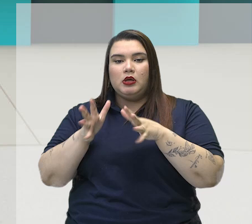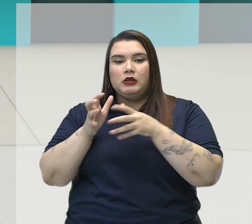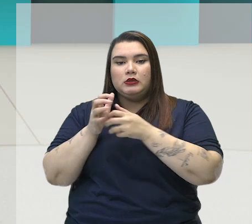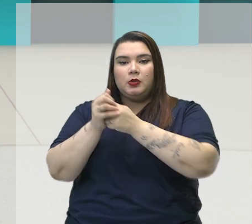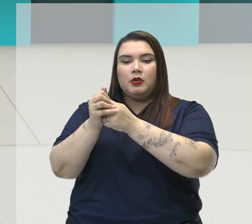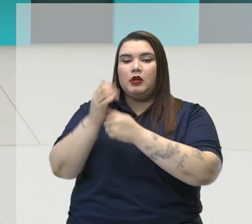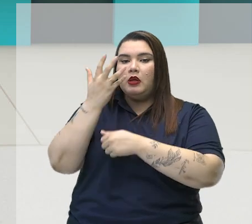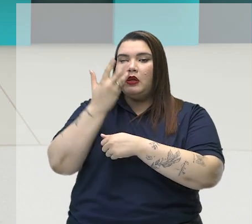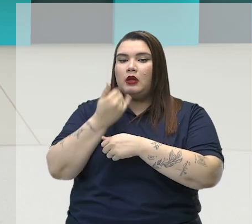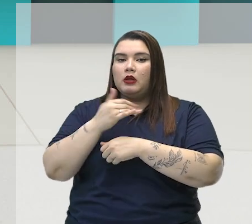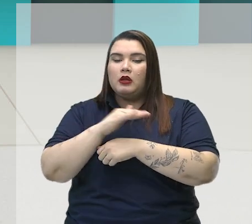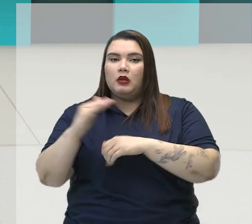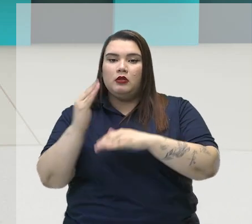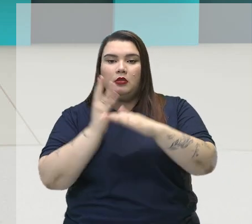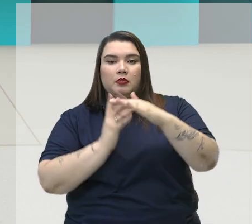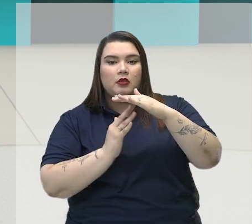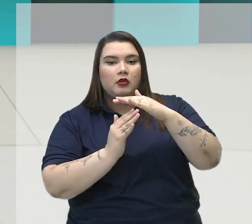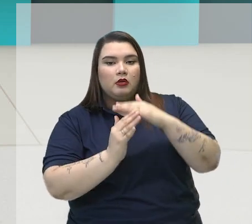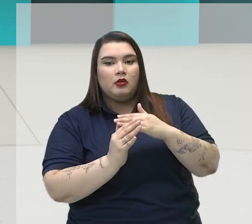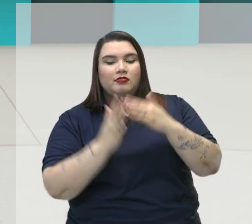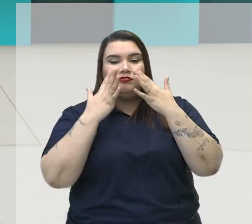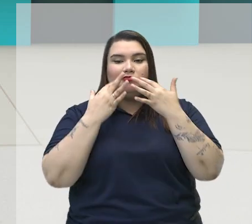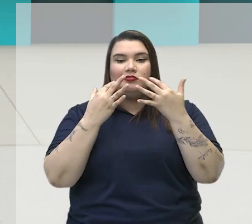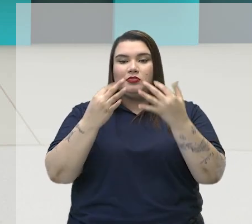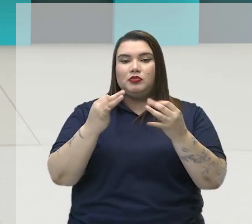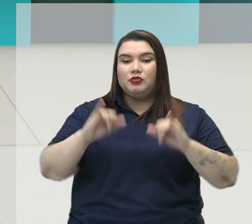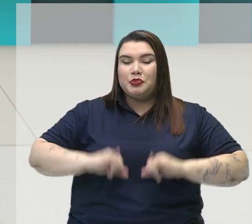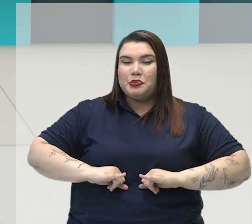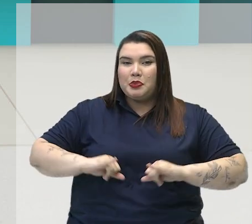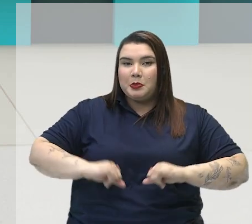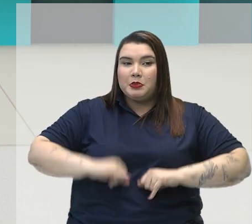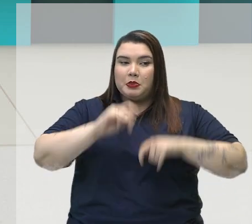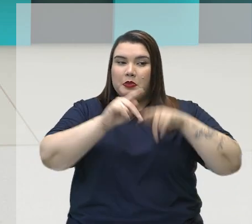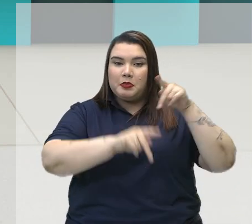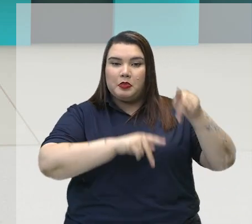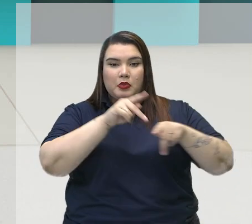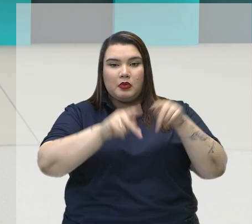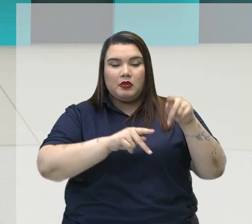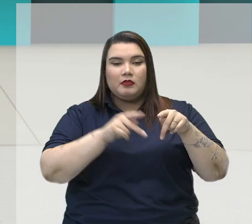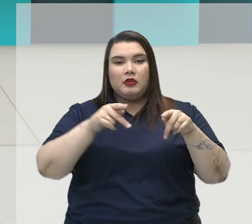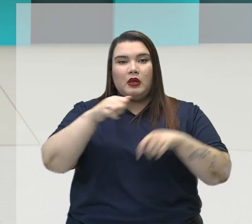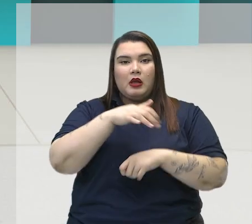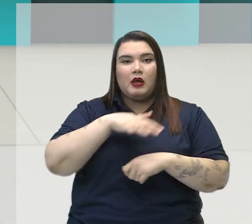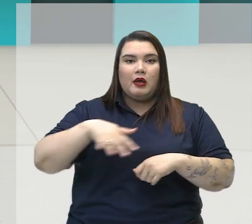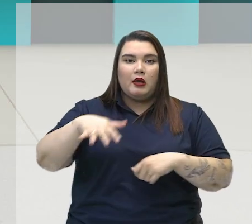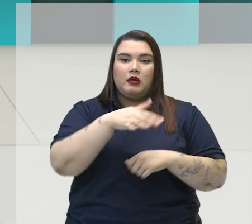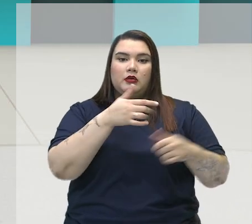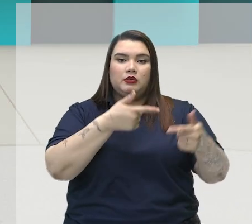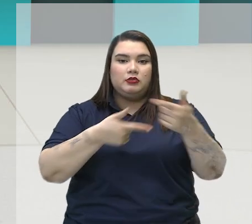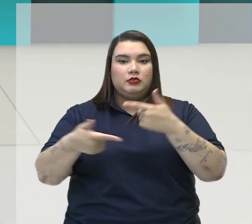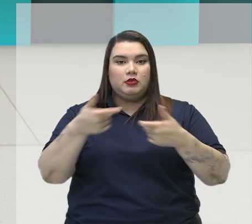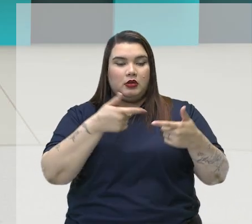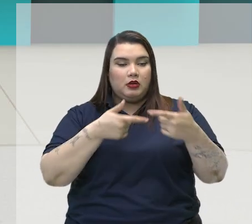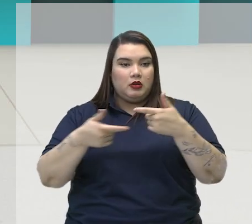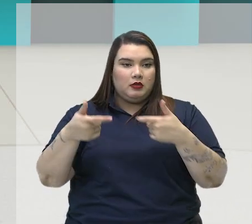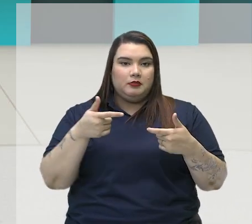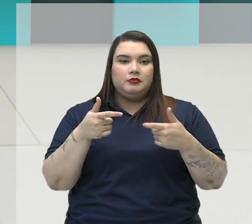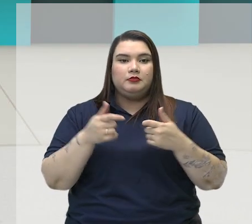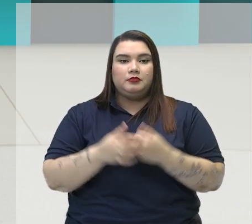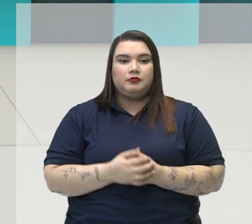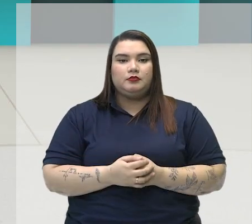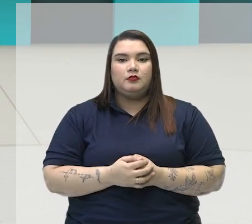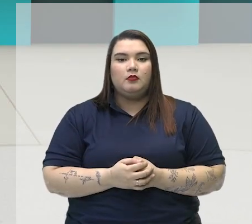segurado por crianças refugiadas, chamando a atenção para o sofrimento de civis em zonas de